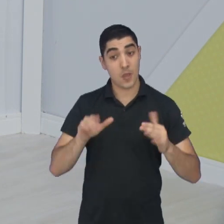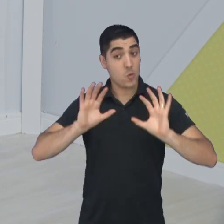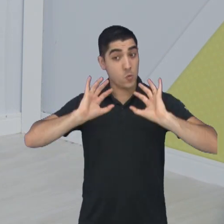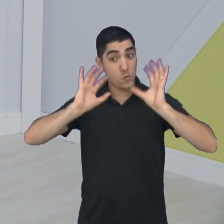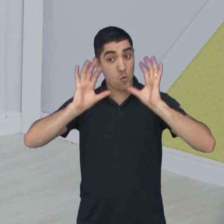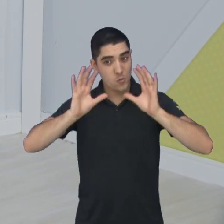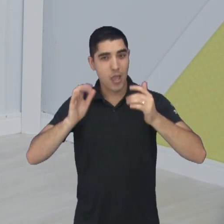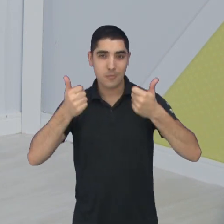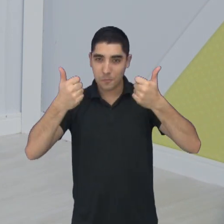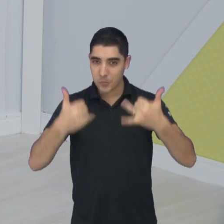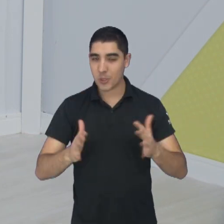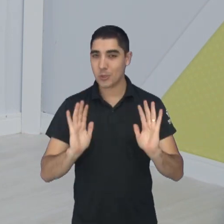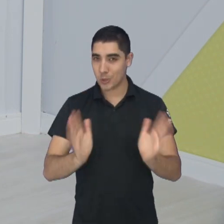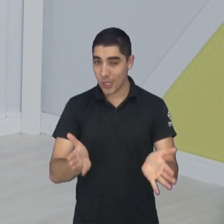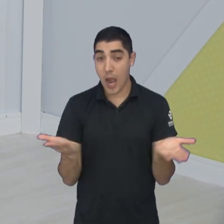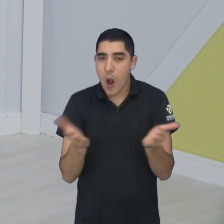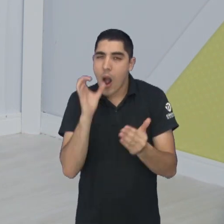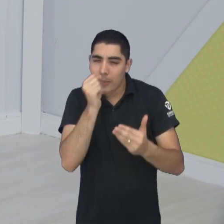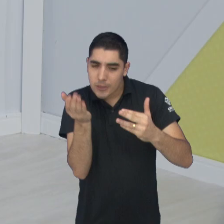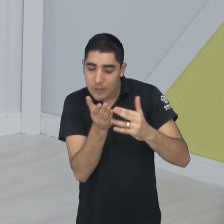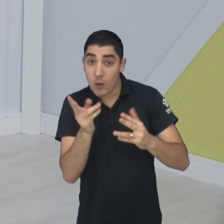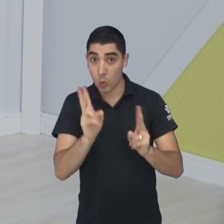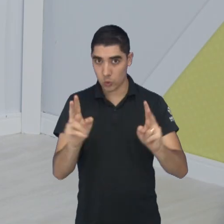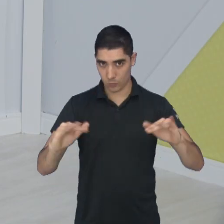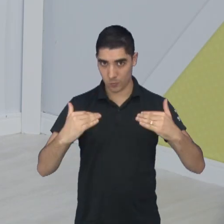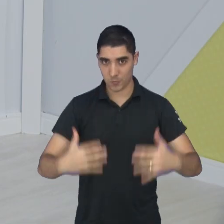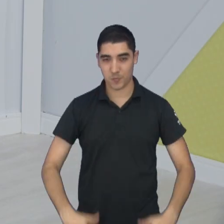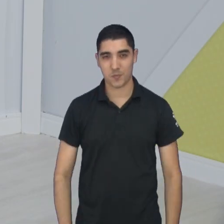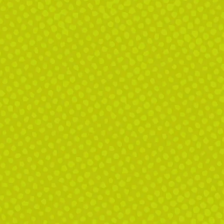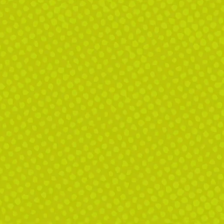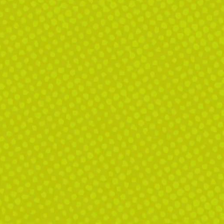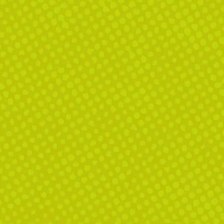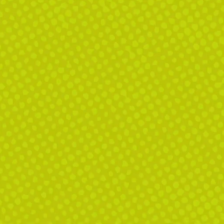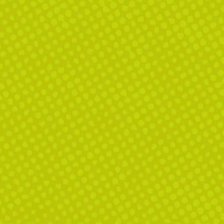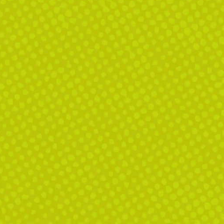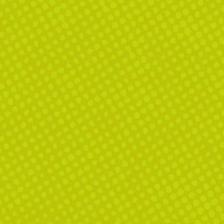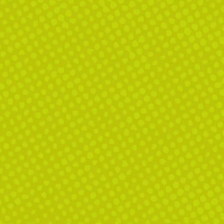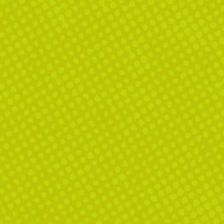Esporte, que faz a primeira pausa agora, não sai daí, já voltamos.